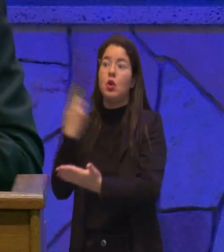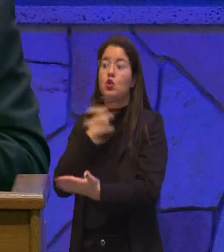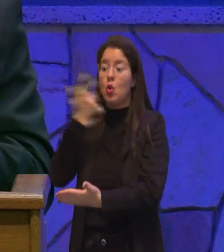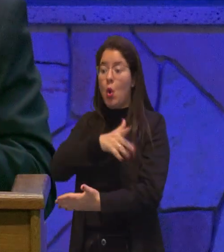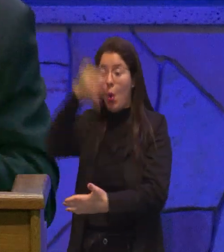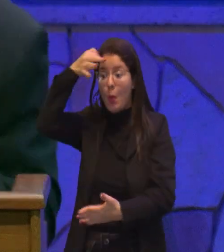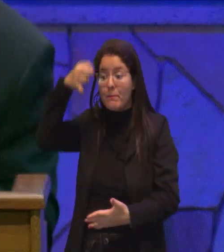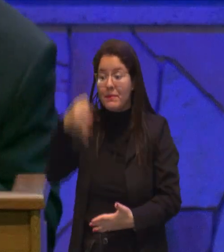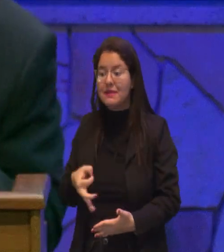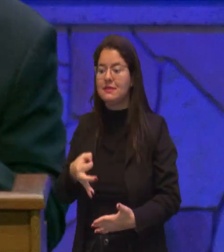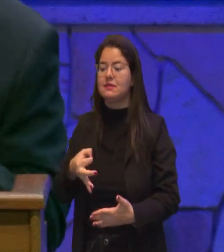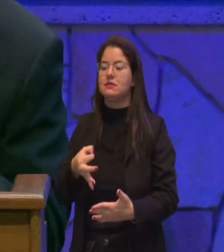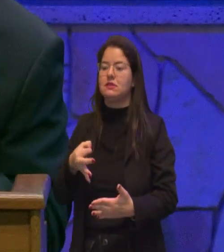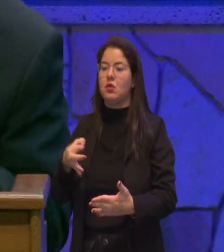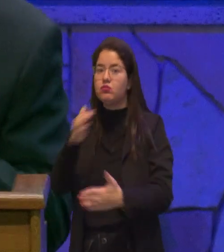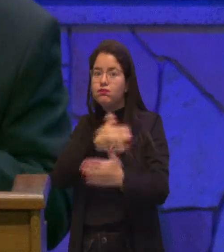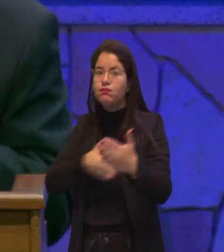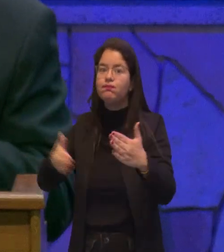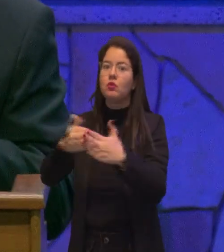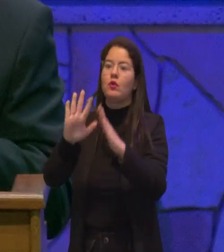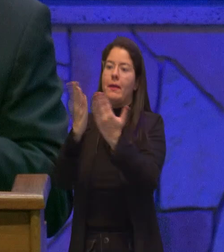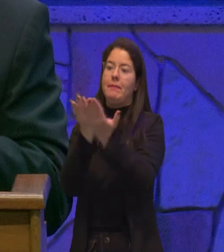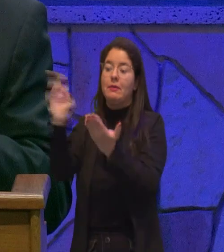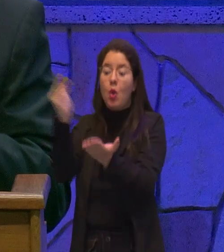compreensão de toda a Bíblia.